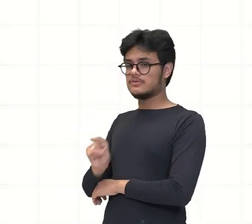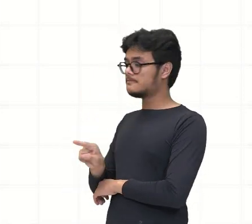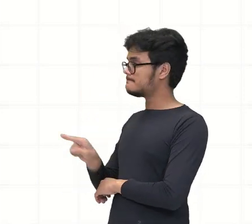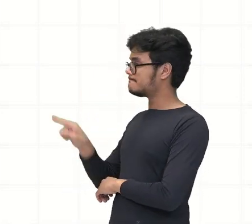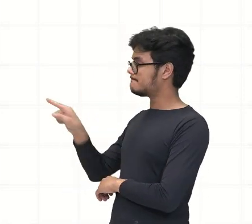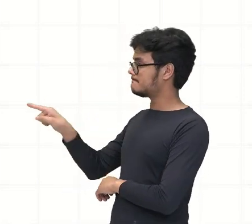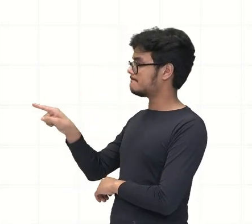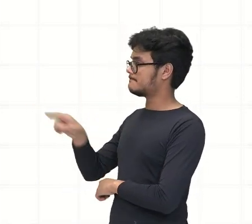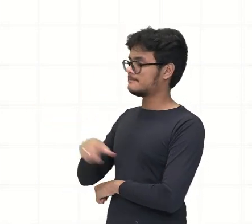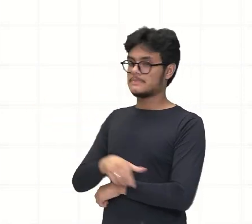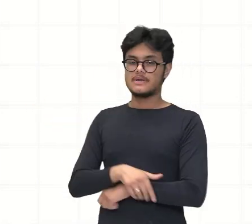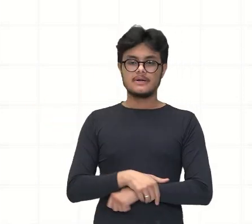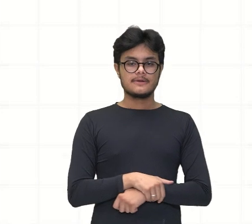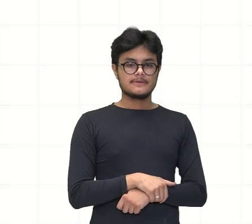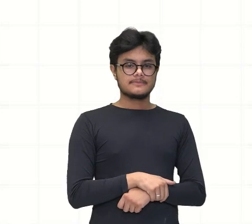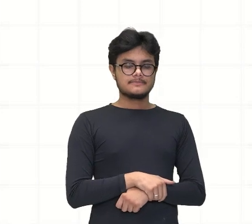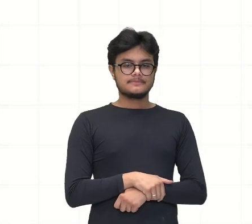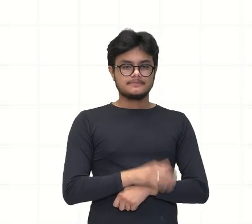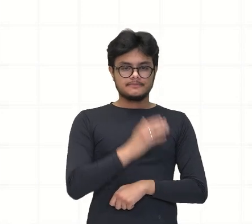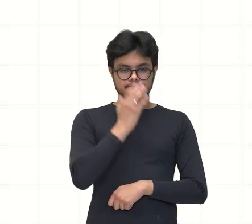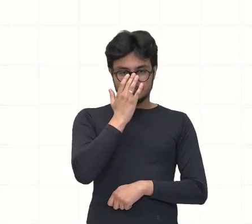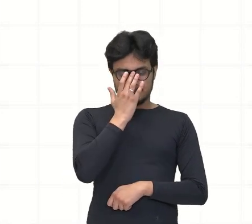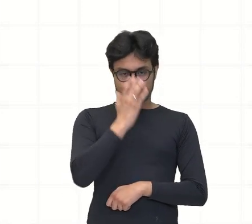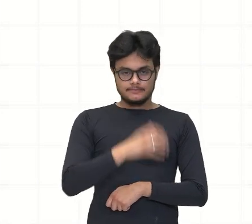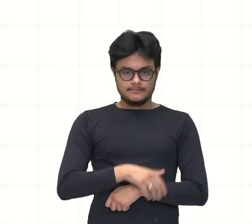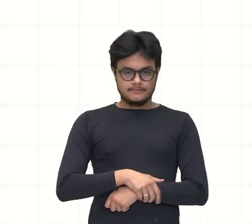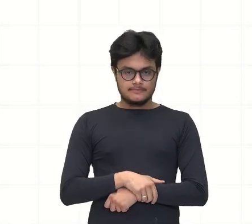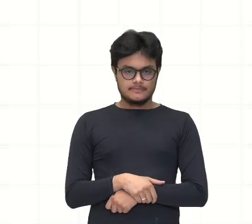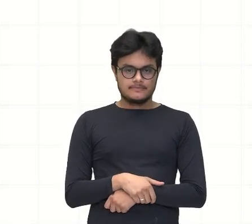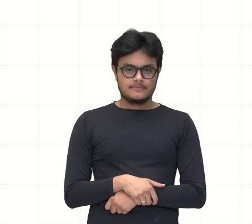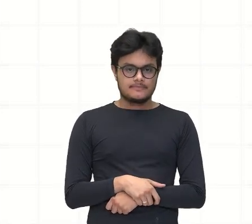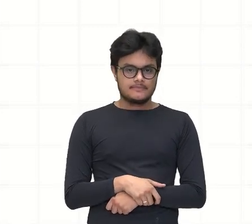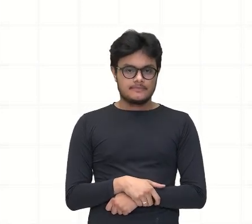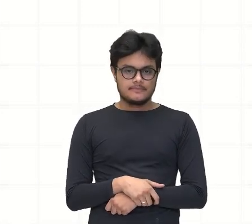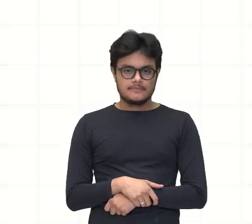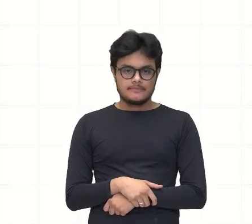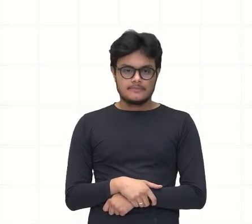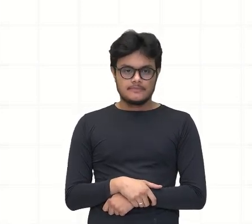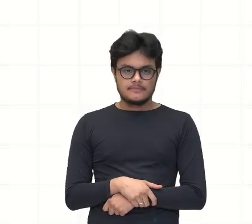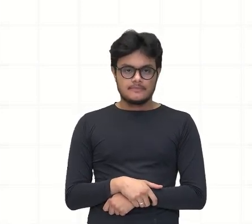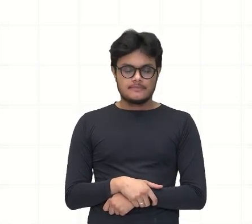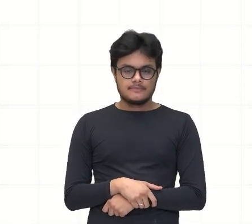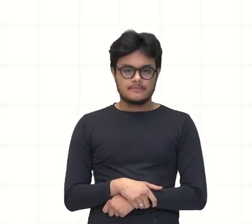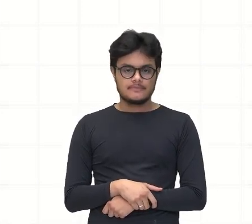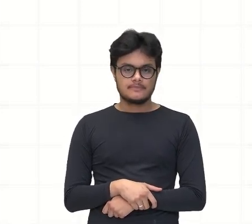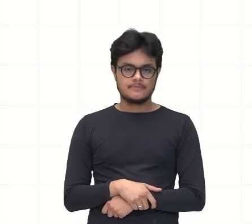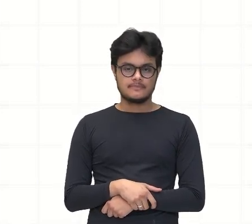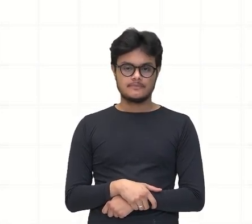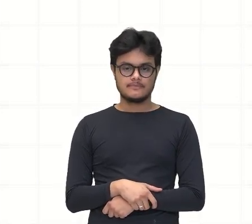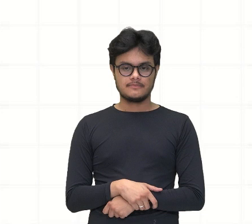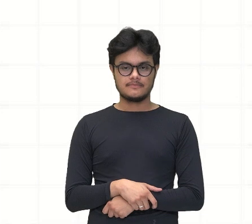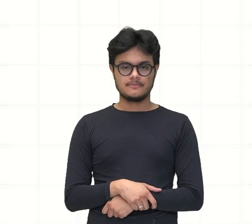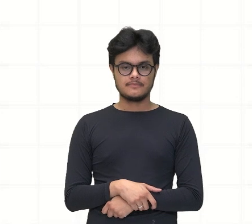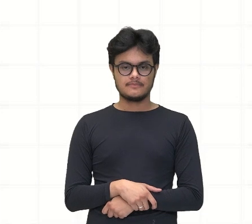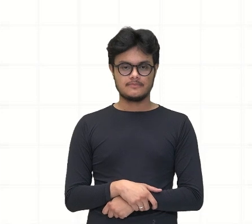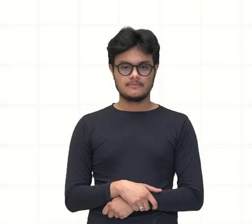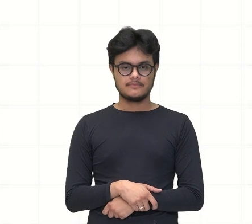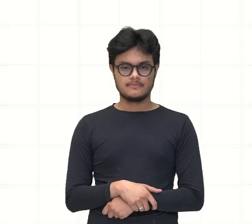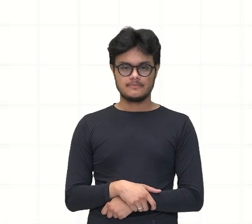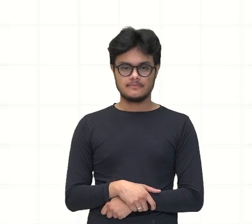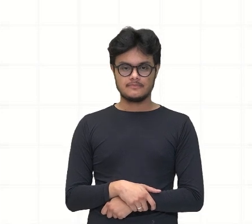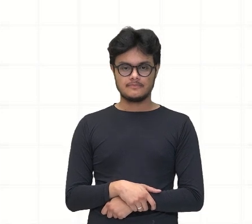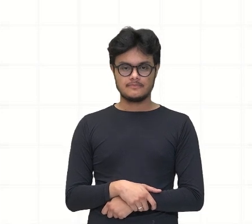vezes 360 é 1080, dividido por 10, o setor vai ter